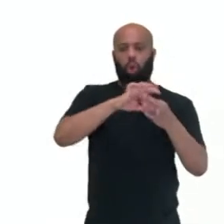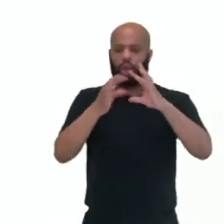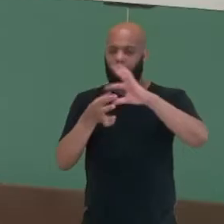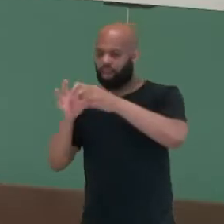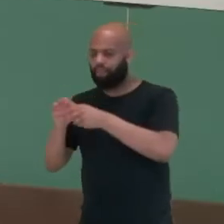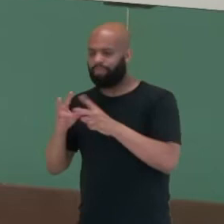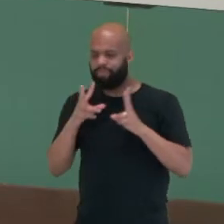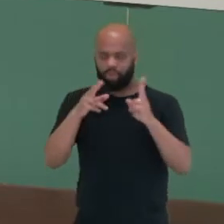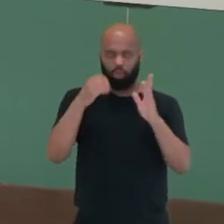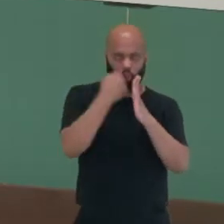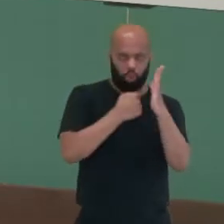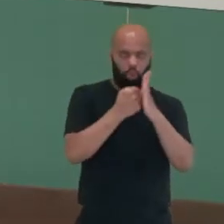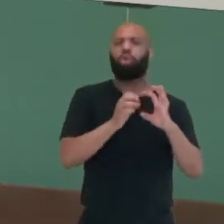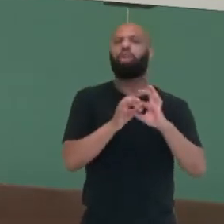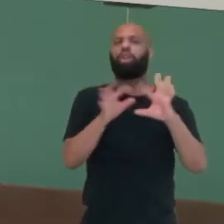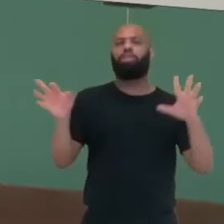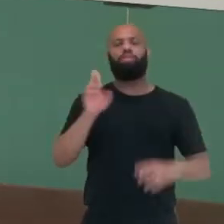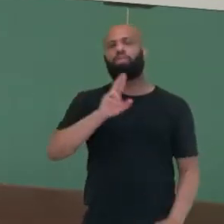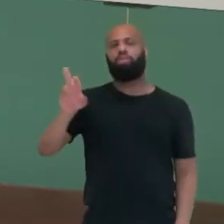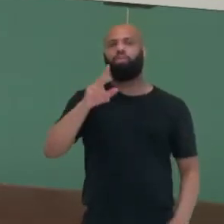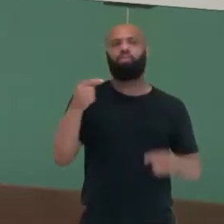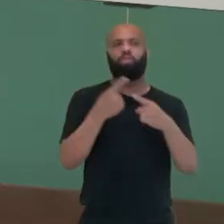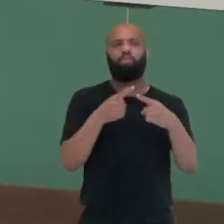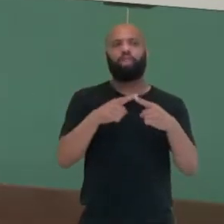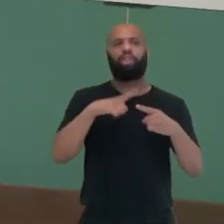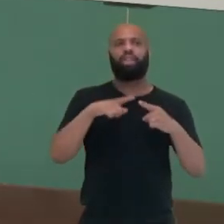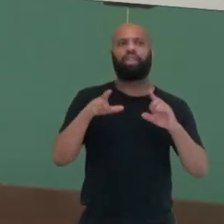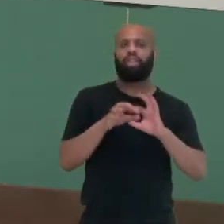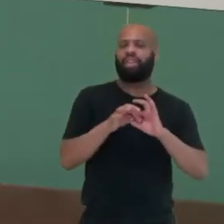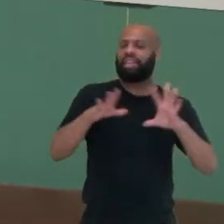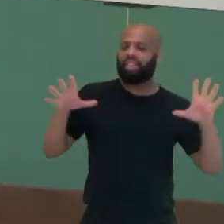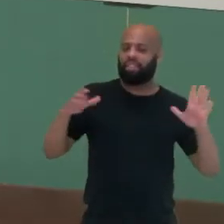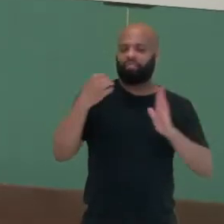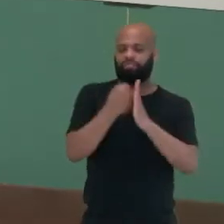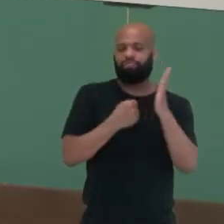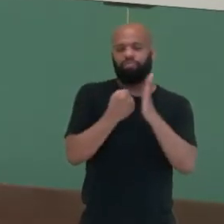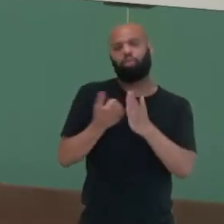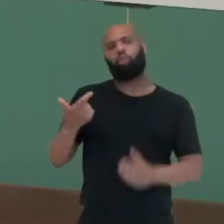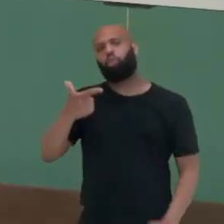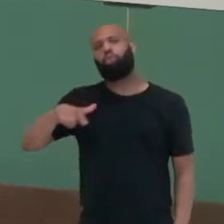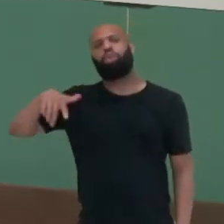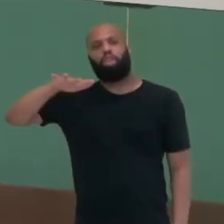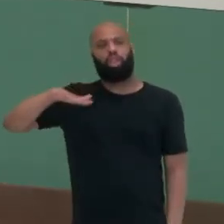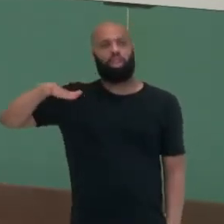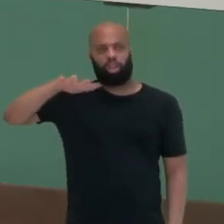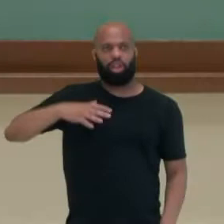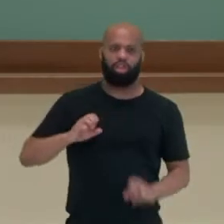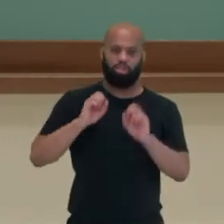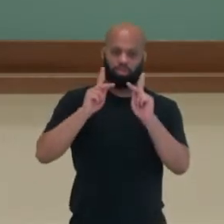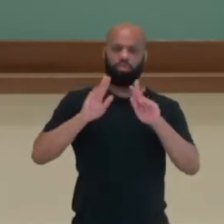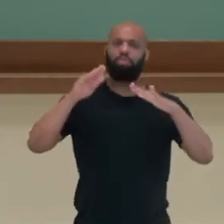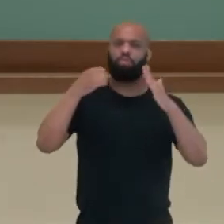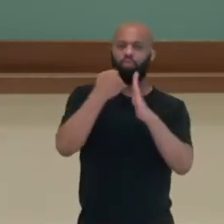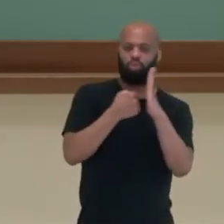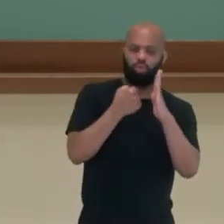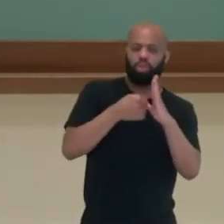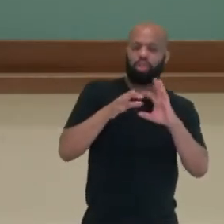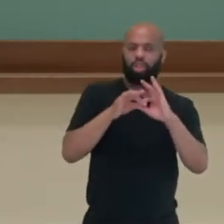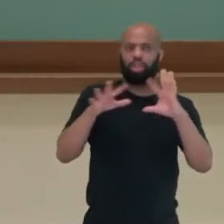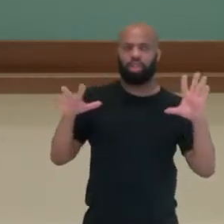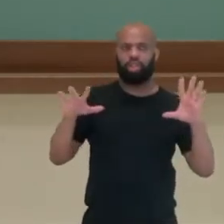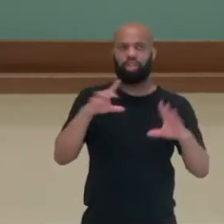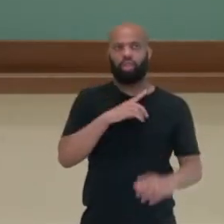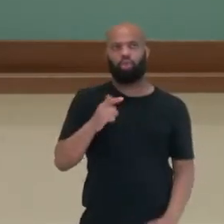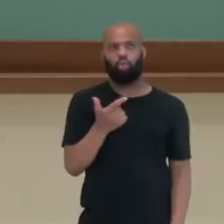não é o mesmo que luta livre. A luta livre ou submission é outro tipo de modalidade. Então, a luta livre a gente pode chamar de